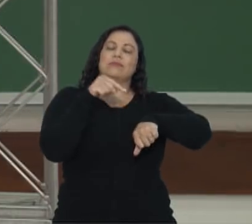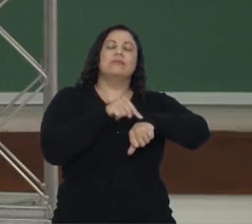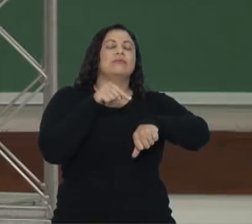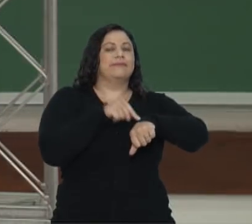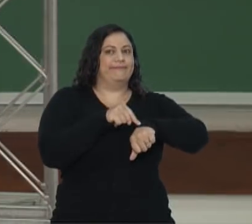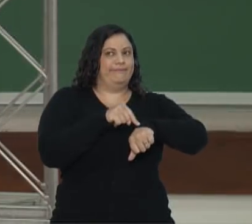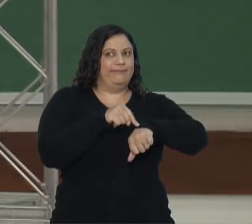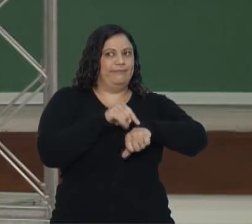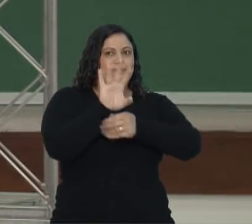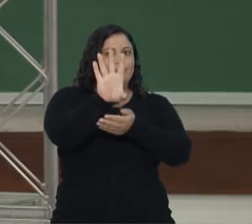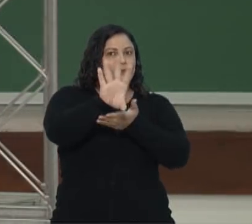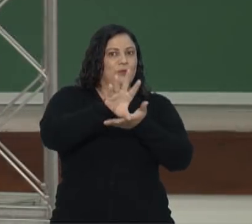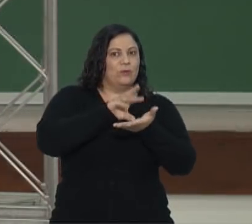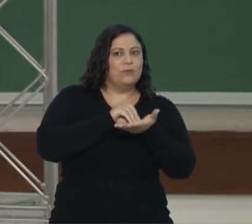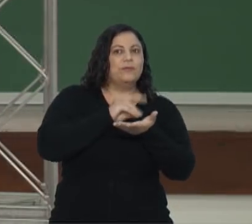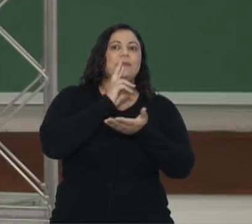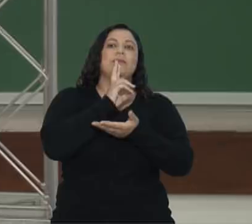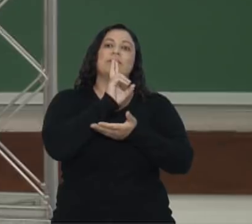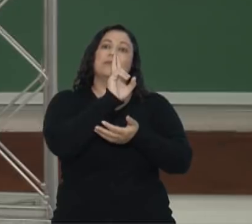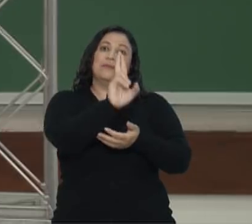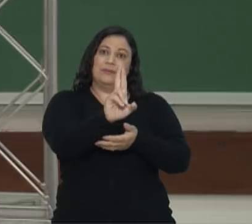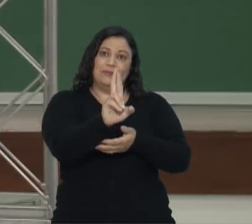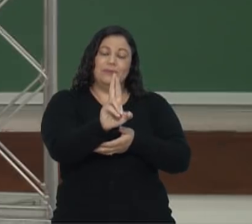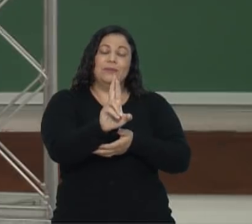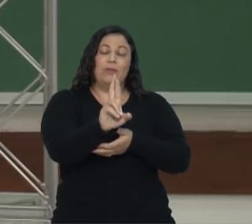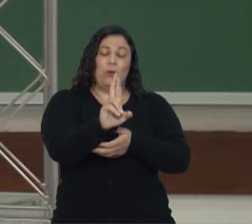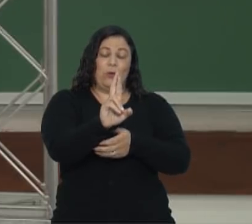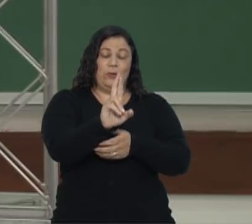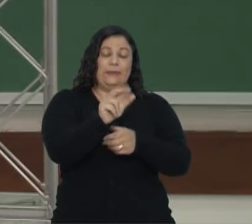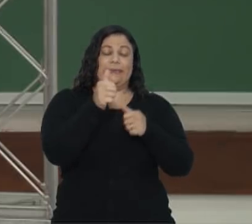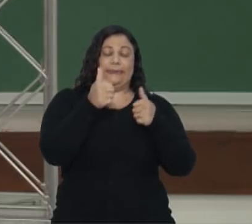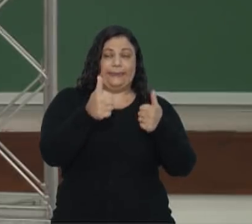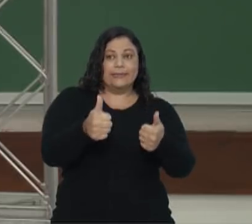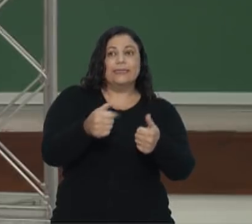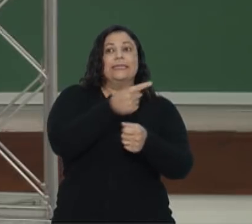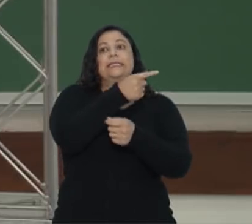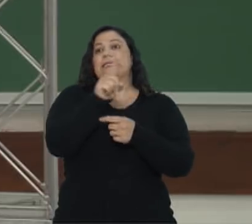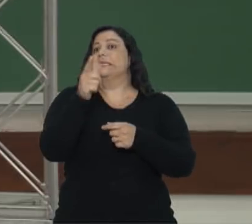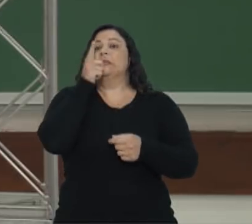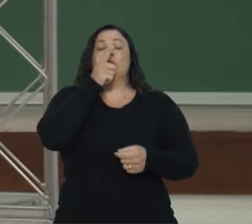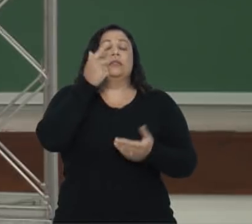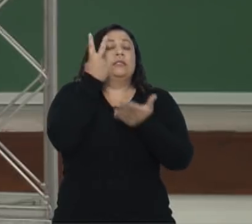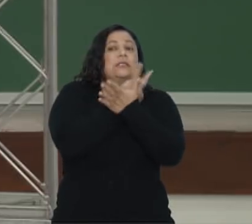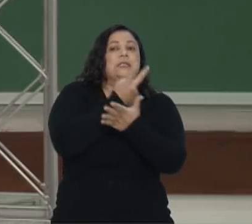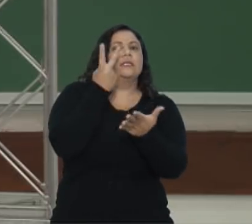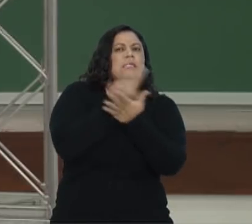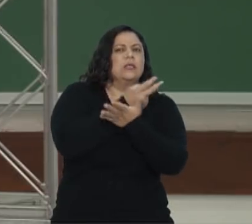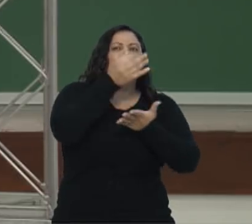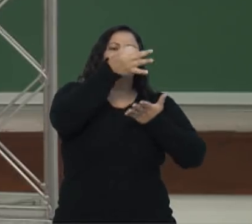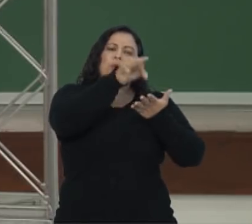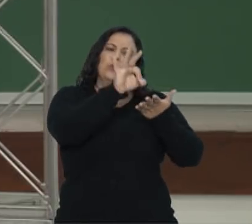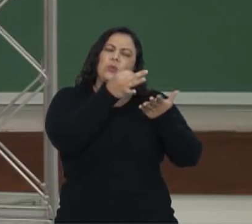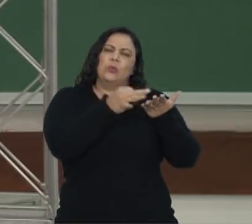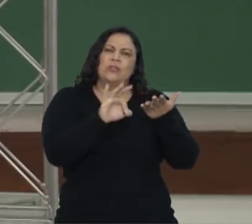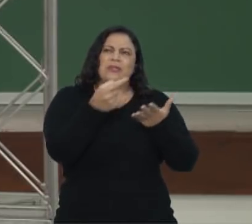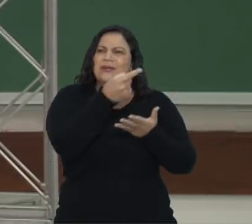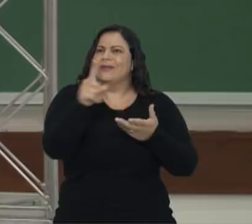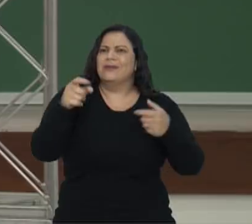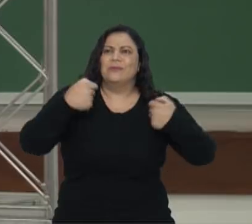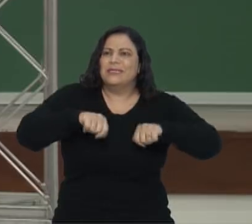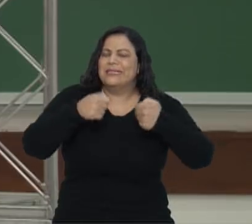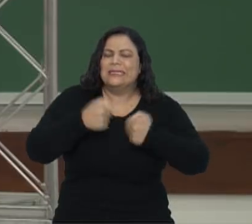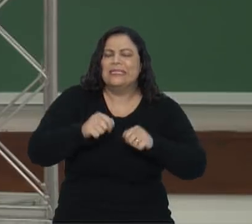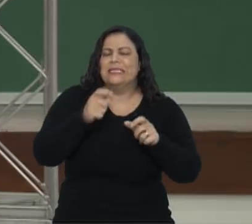vocês copiarem a resposta, caso não tenham conseguido fazer. Se errou, corrigir. E não precisa ser com as